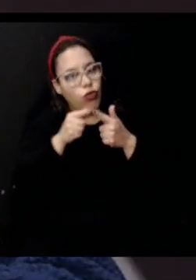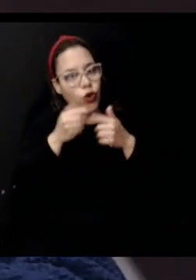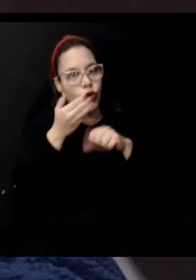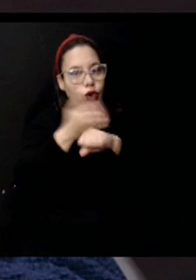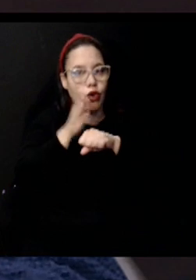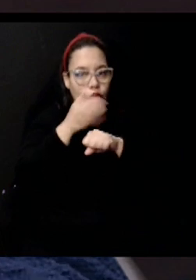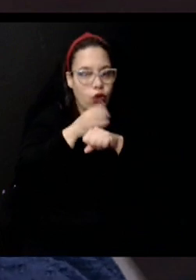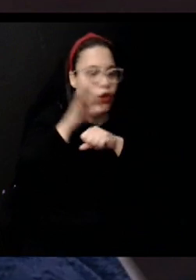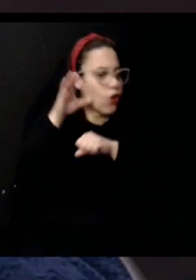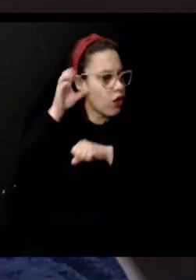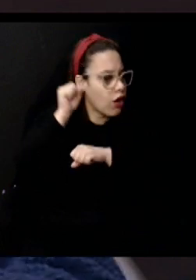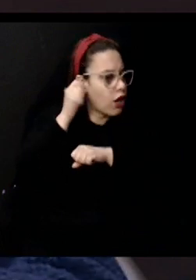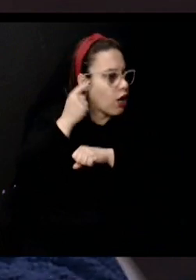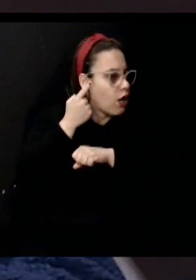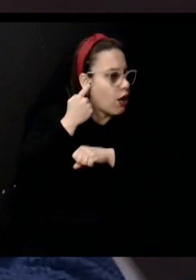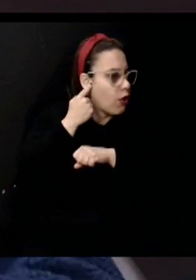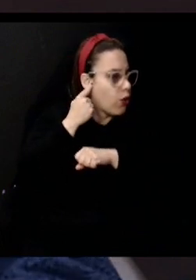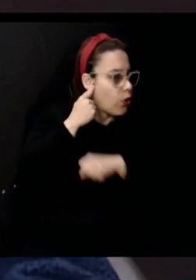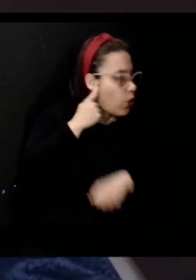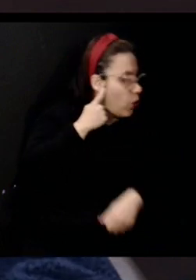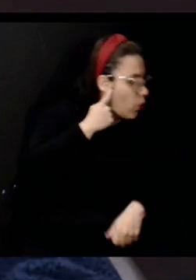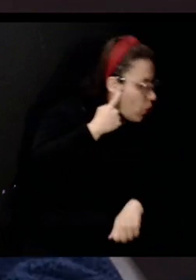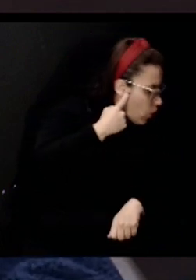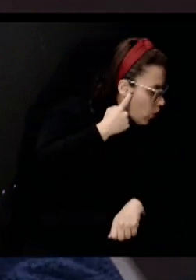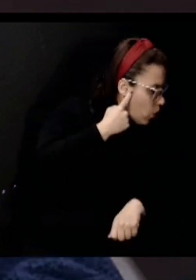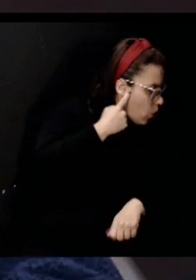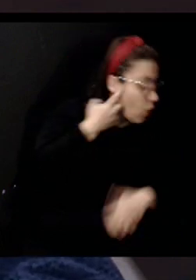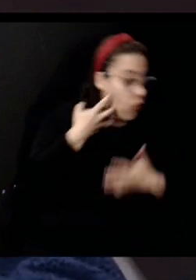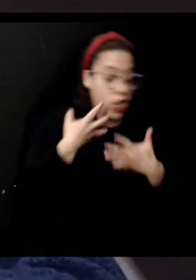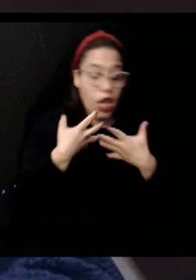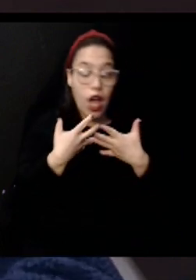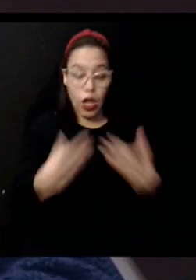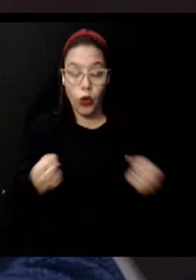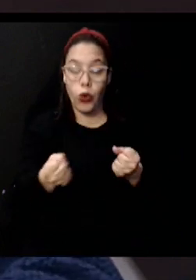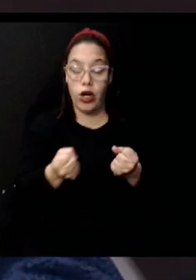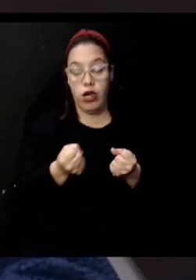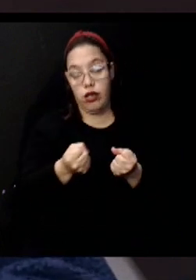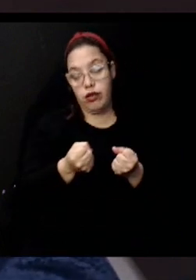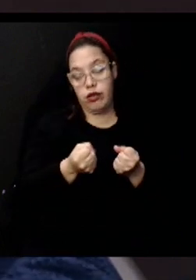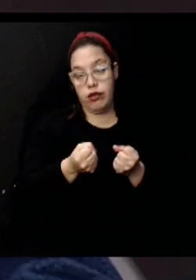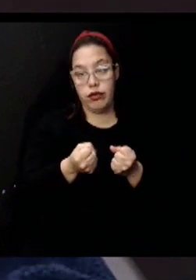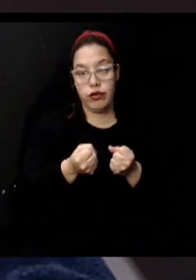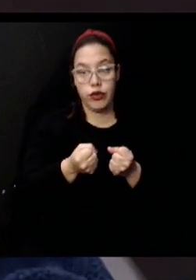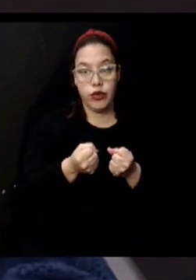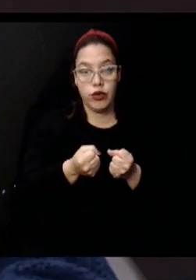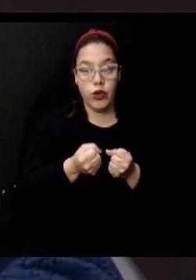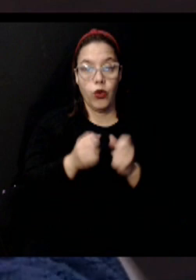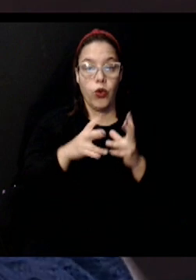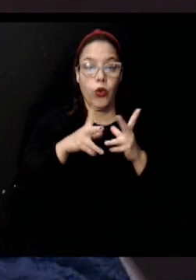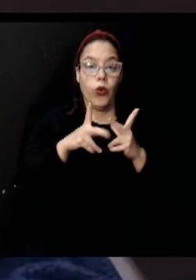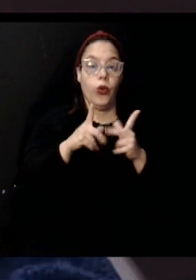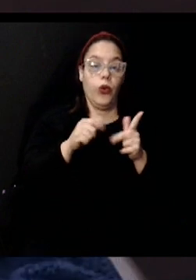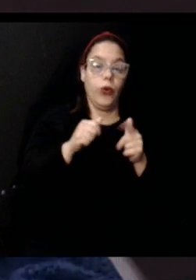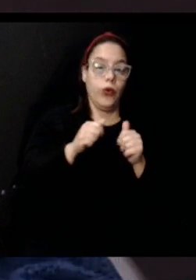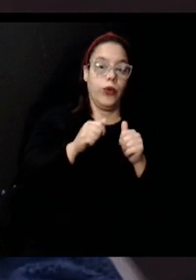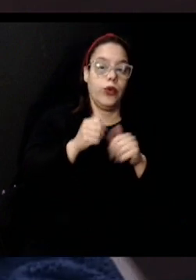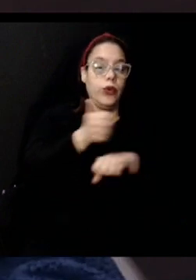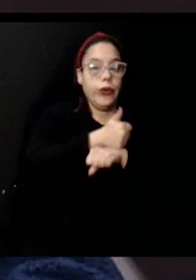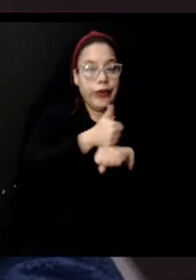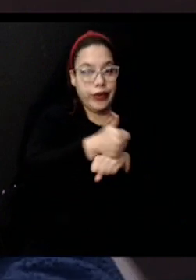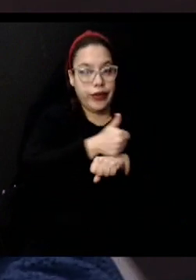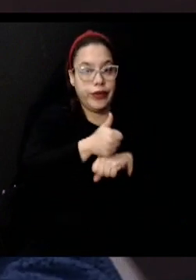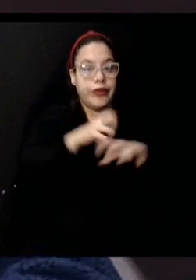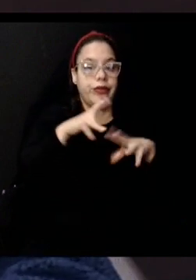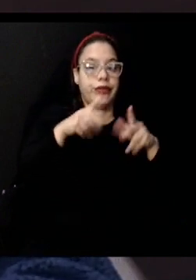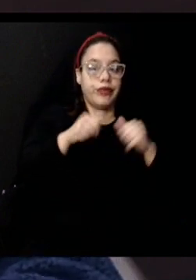ouvido, né, para você acolher. uhum. E o acolhimento é tudo em todas as profissões, em todas as áreas. Se